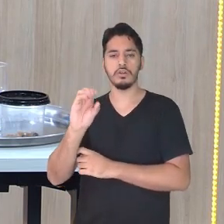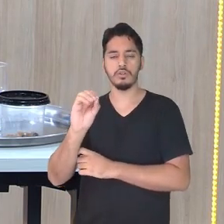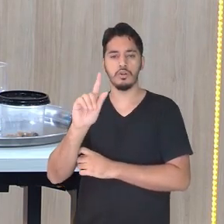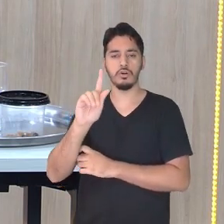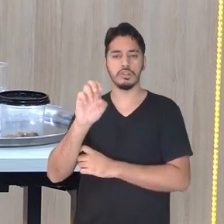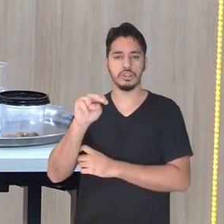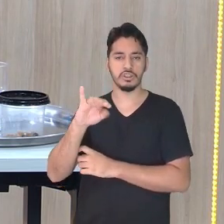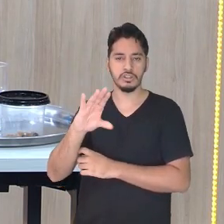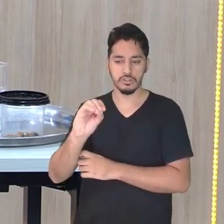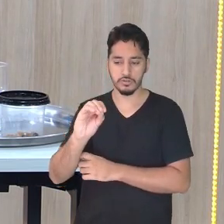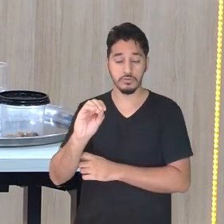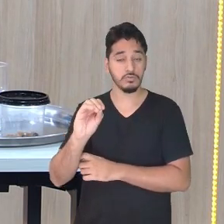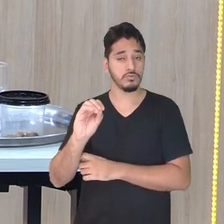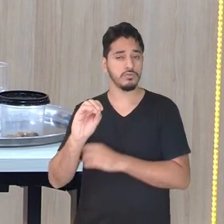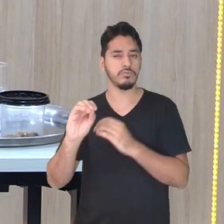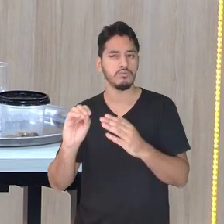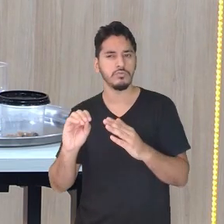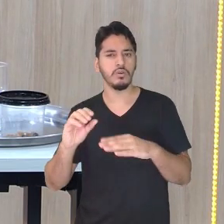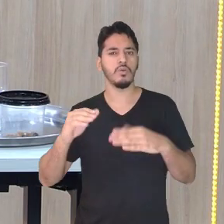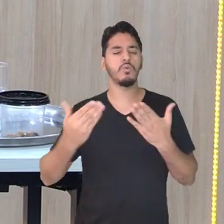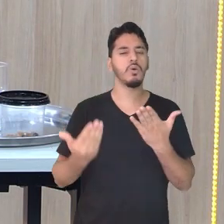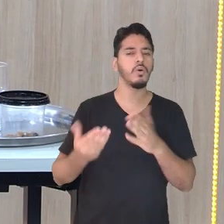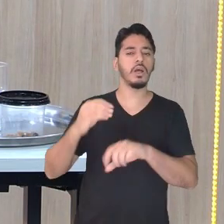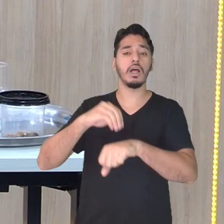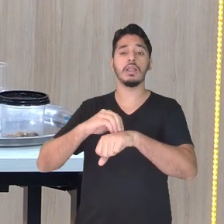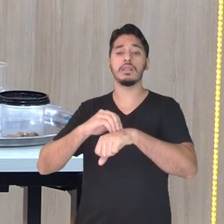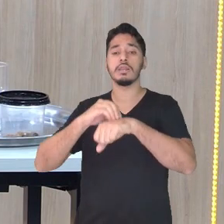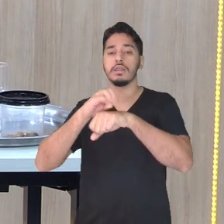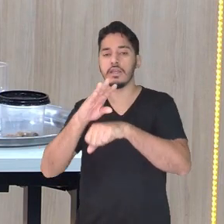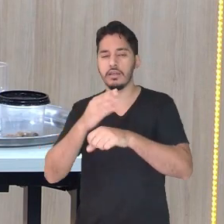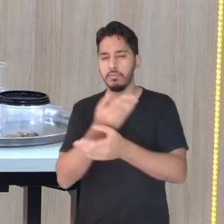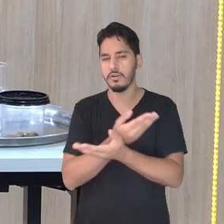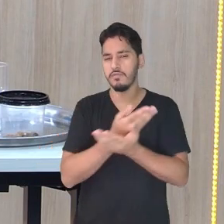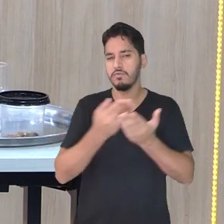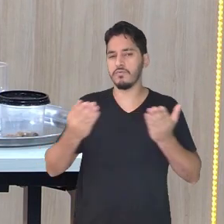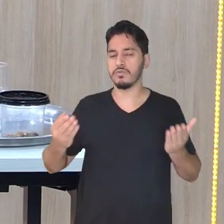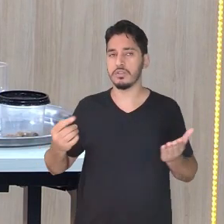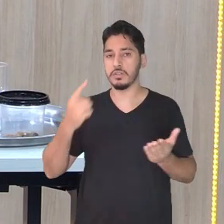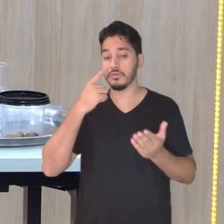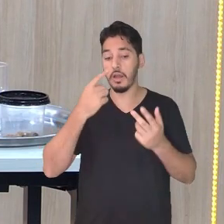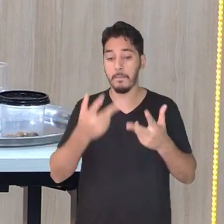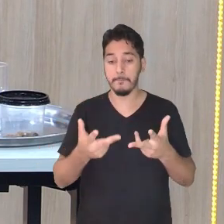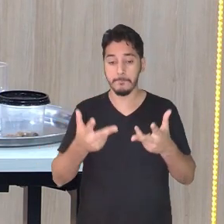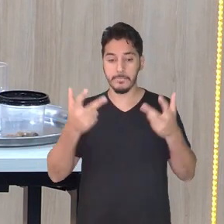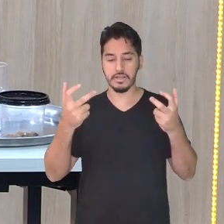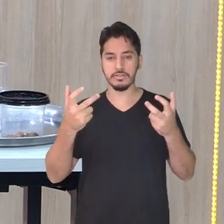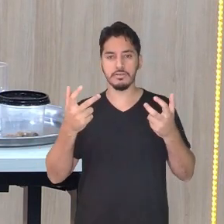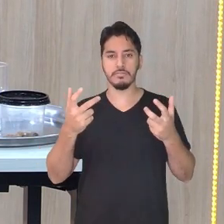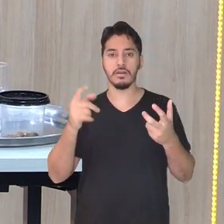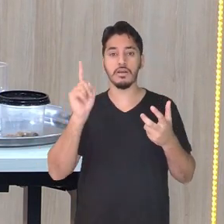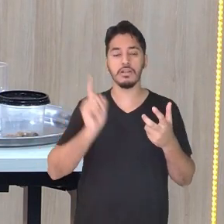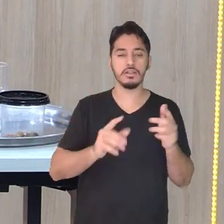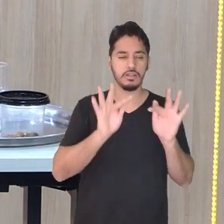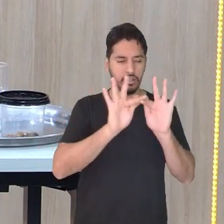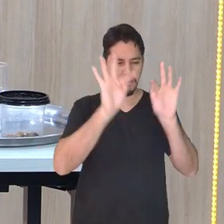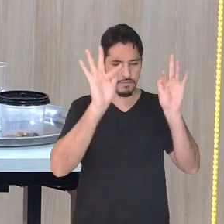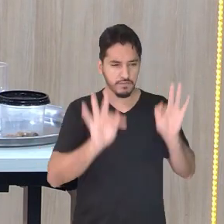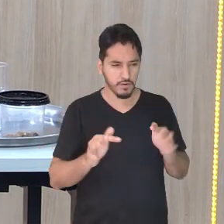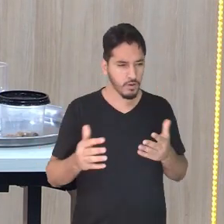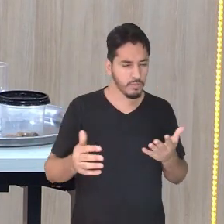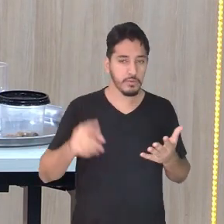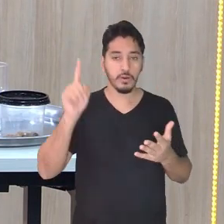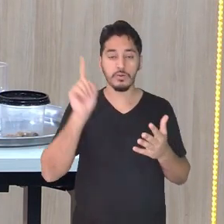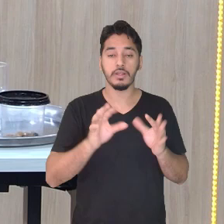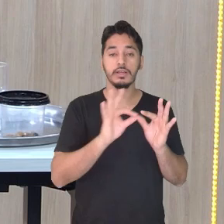também formado apenas. Qual é a dica que a professora vai dar para vocês perceberem na fórmula quando é